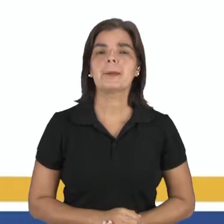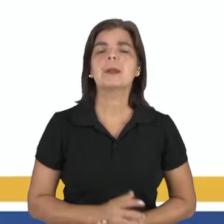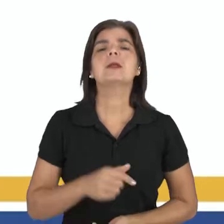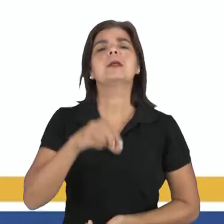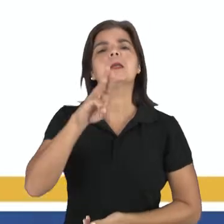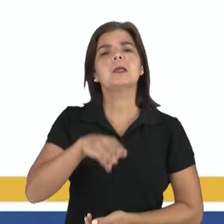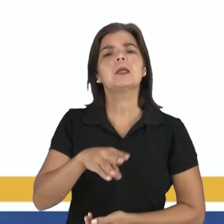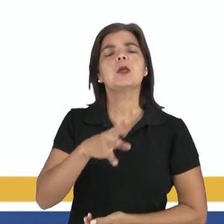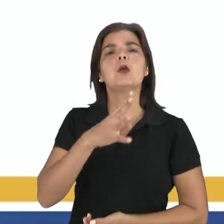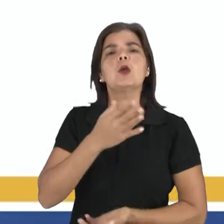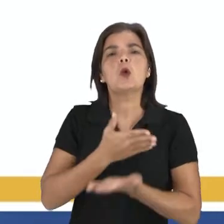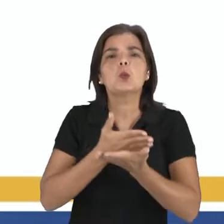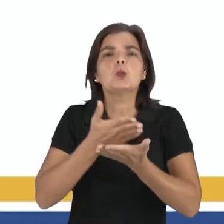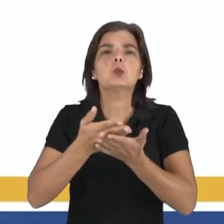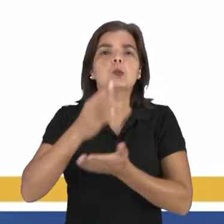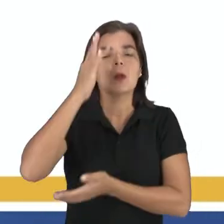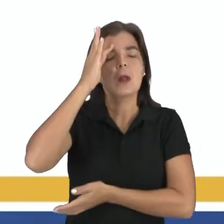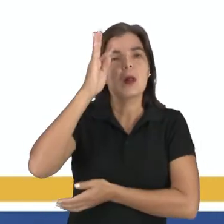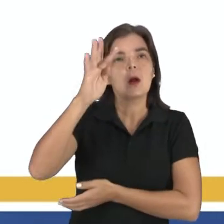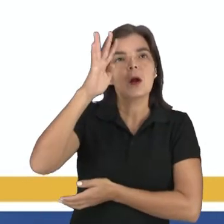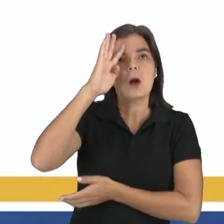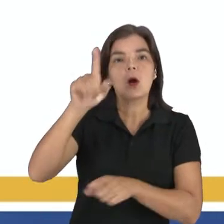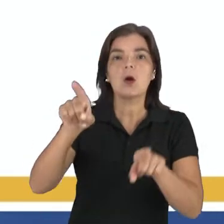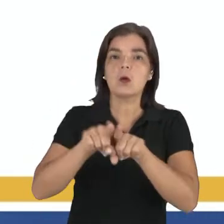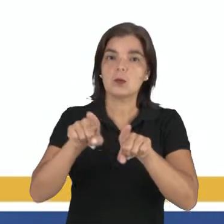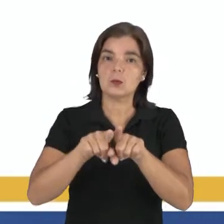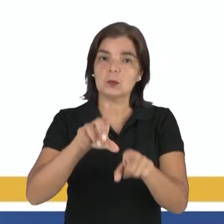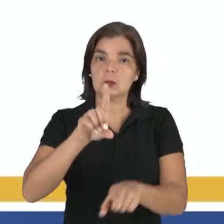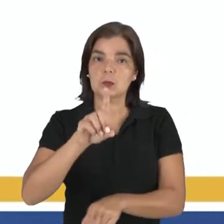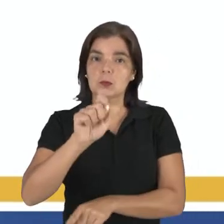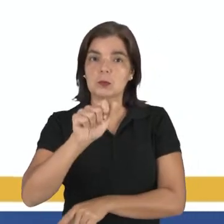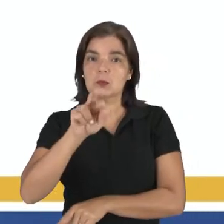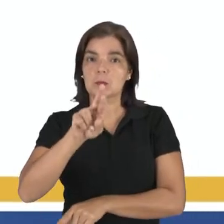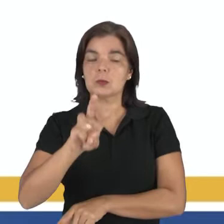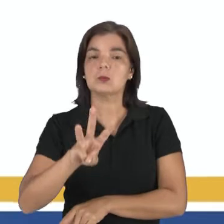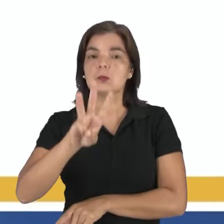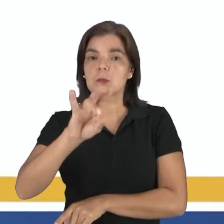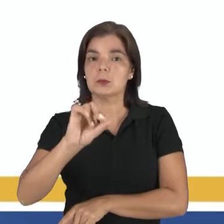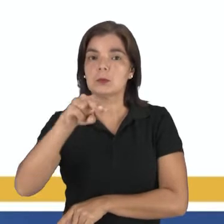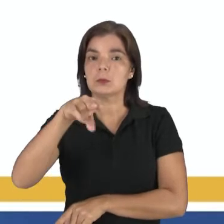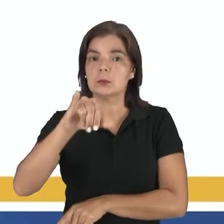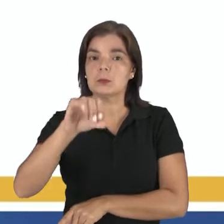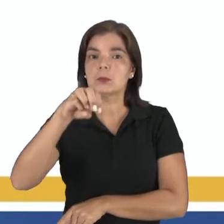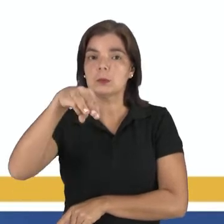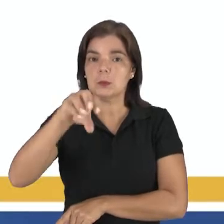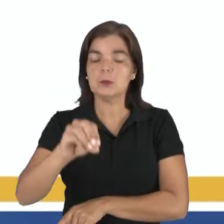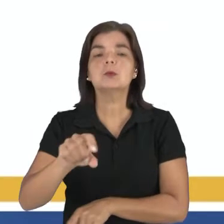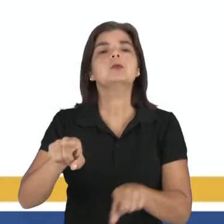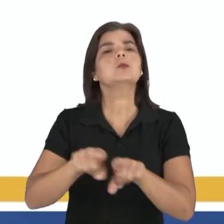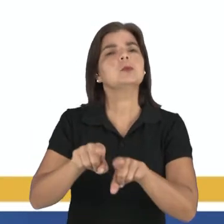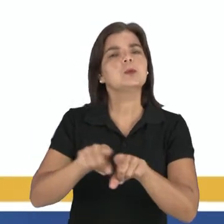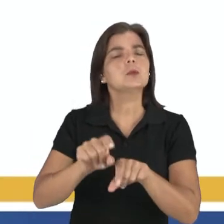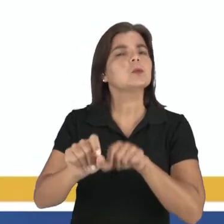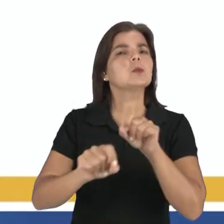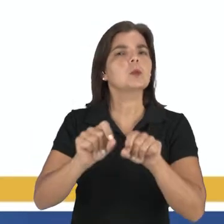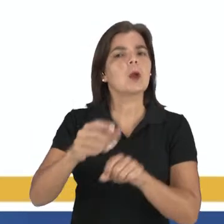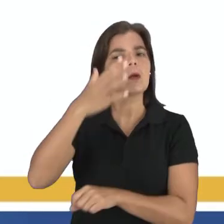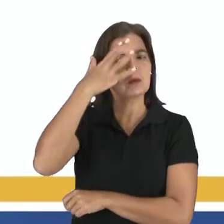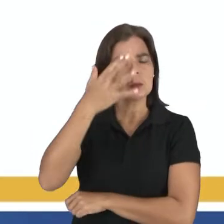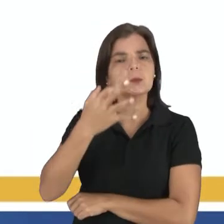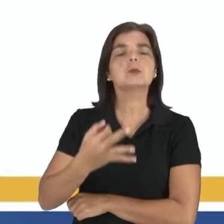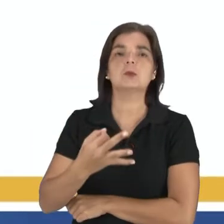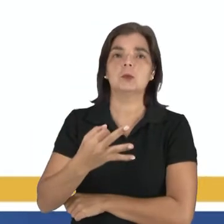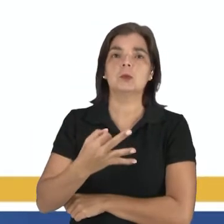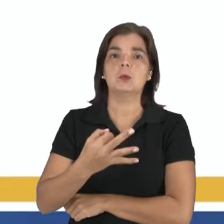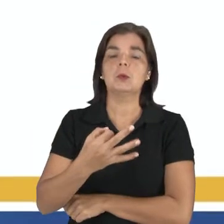Quem começou essa teoria foi Charles Darwin, a partir do darwinismo, que afirmava